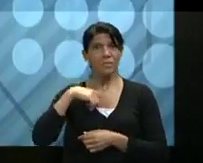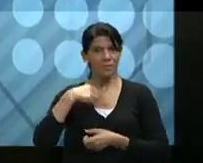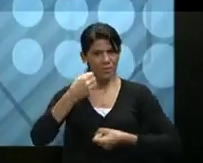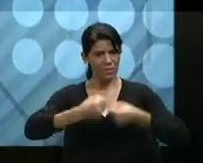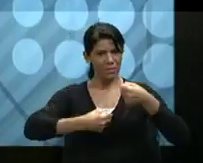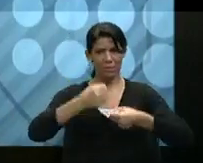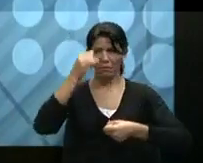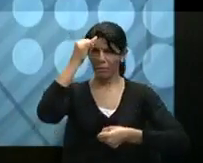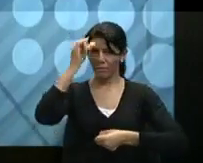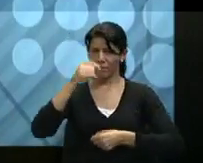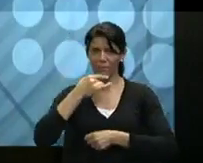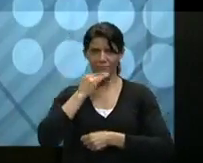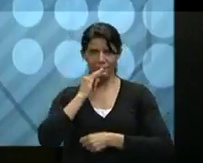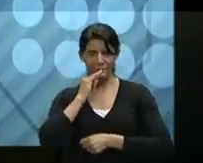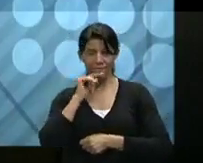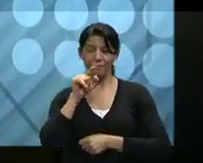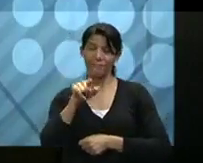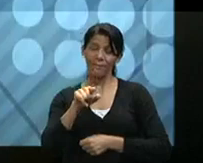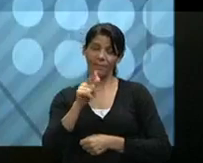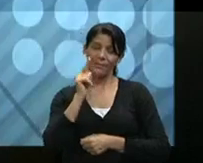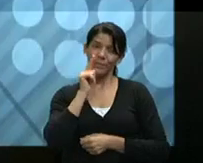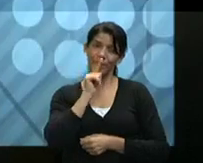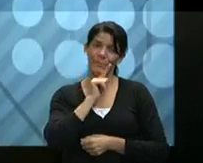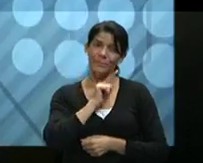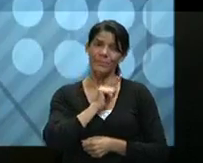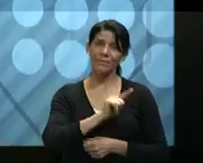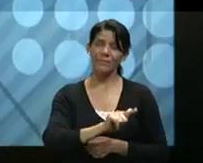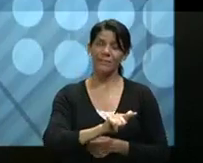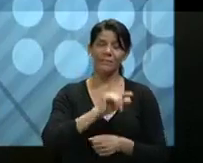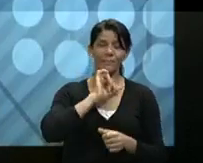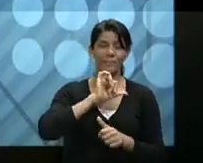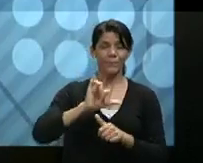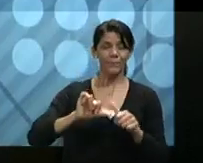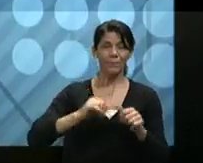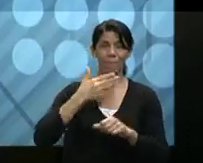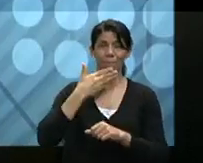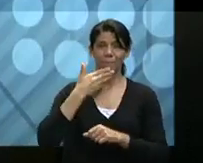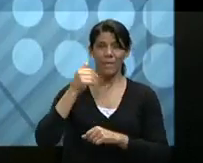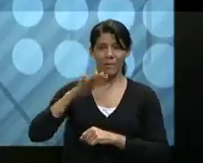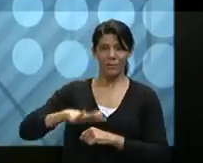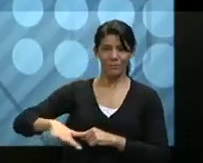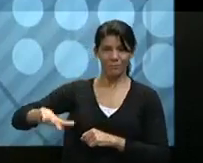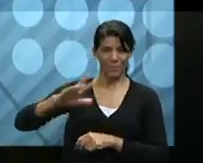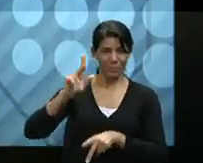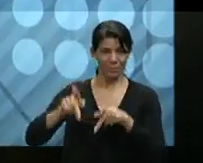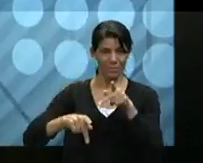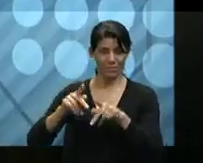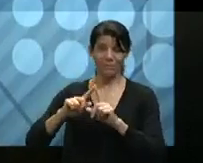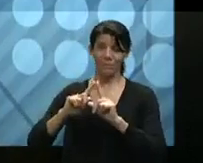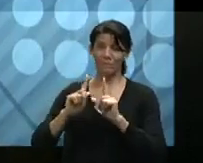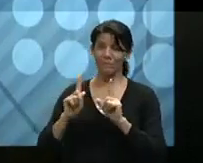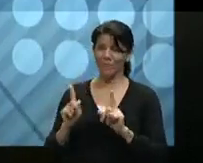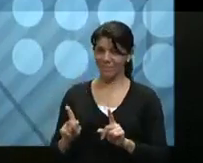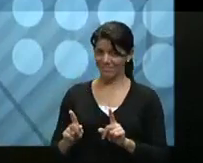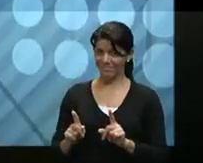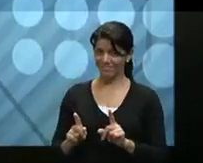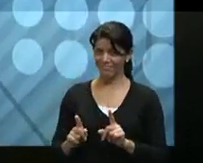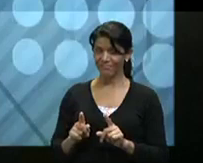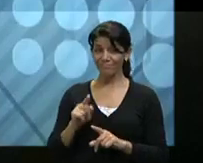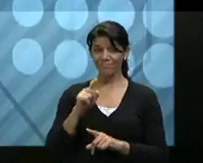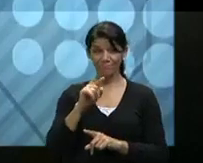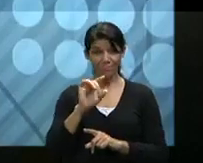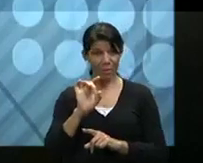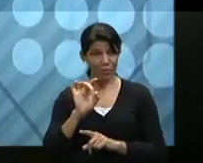consumir álcool, né? E aí a gente já consegue mudar melhor esse cenário. Mas ressalto